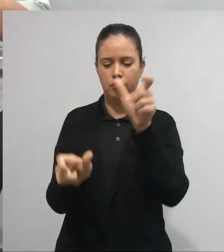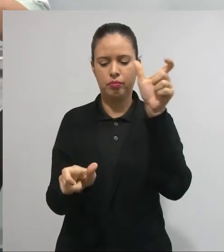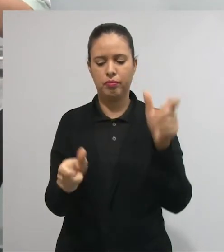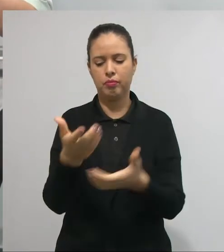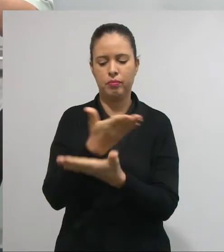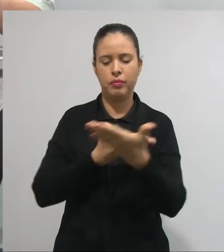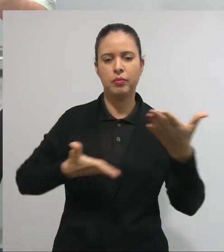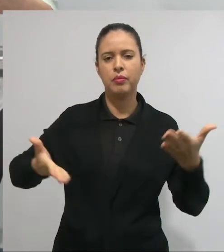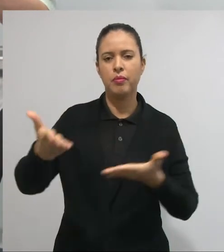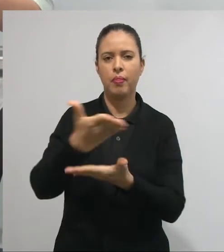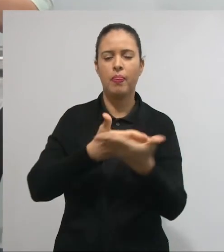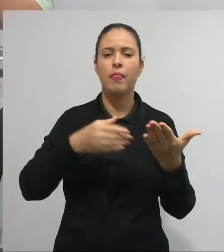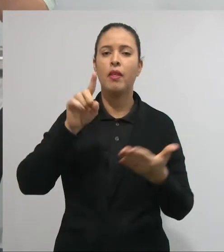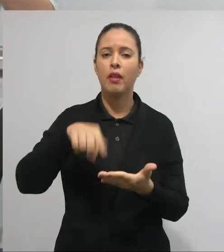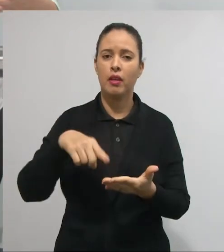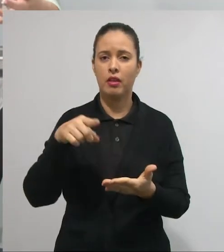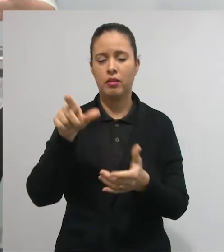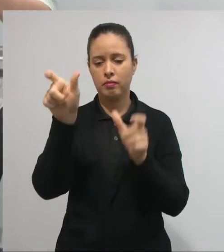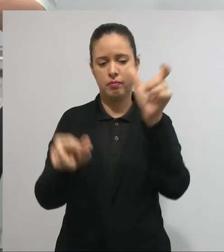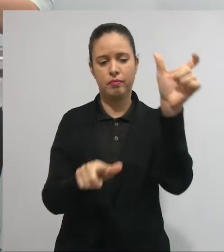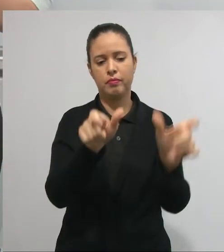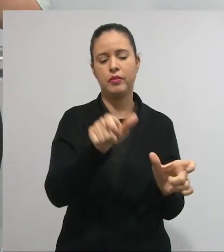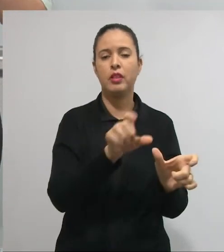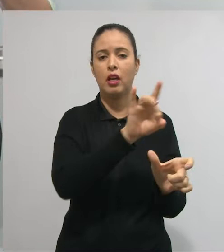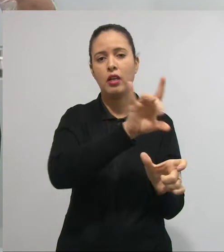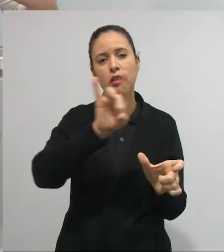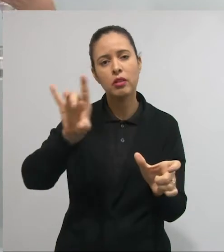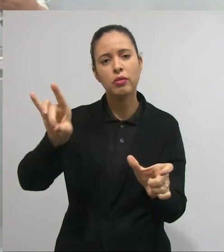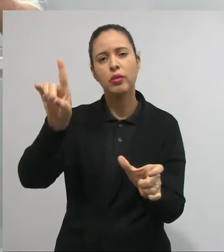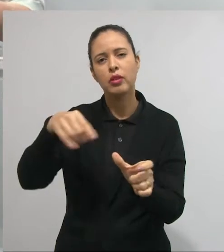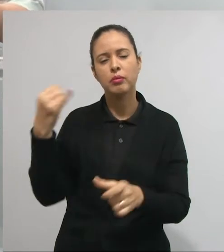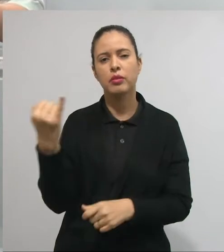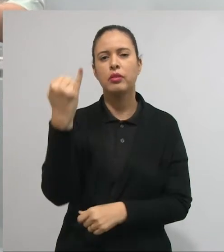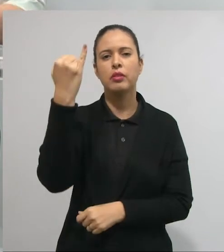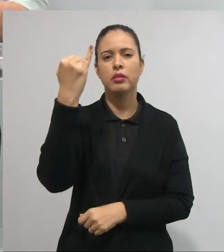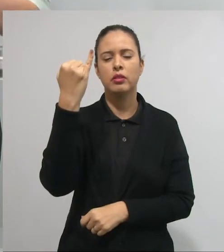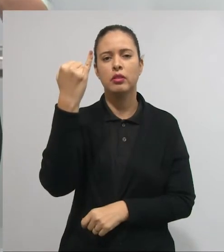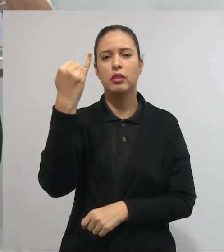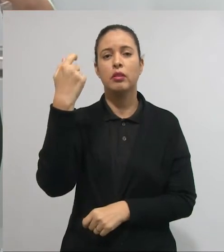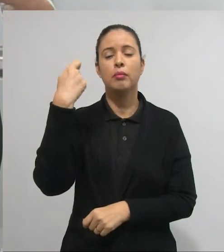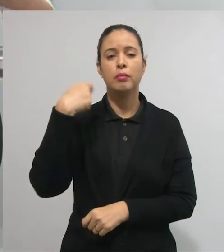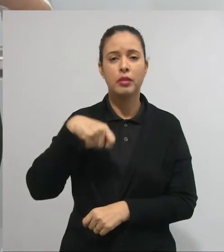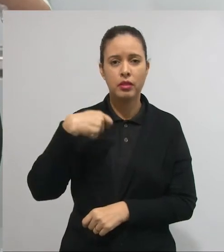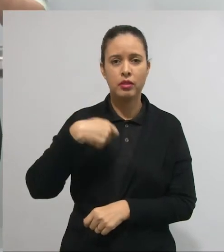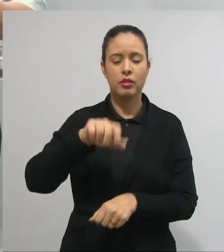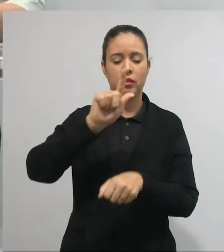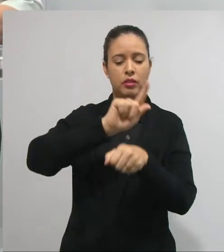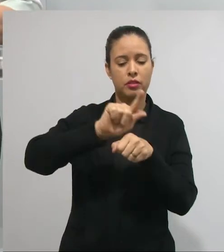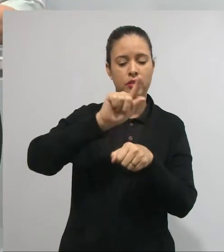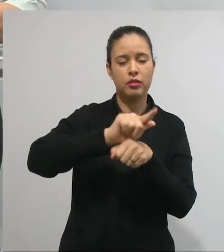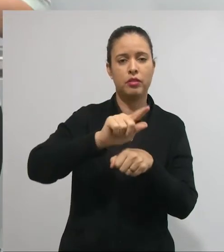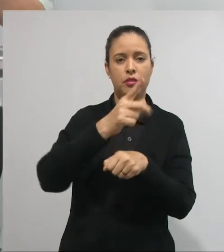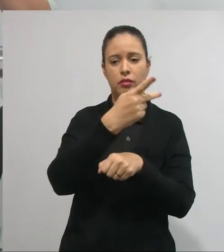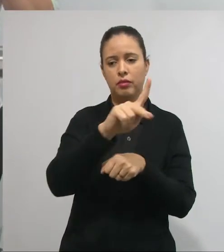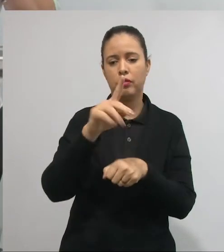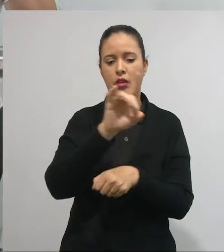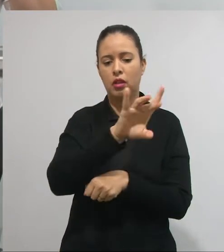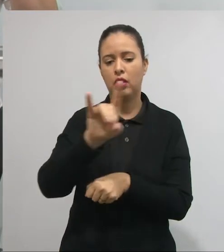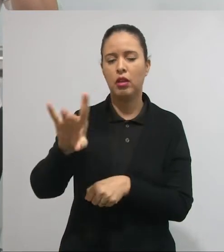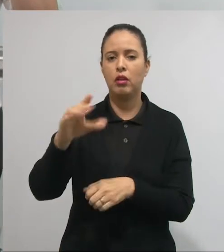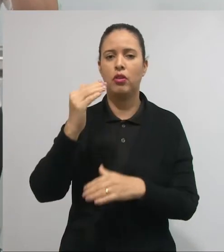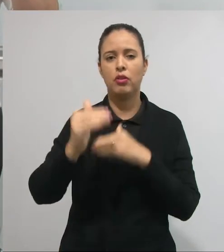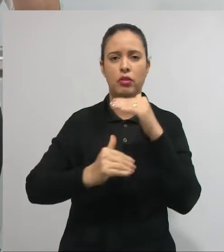tão importantes que elas merecem ter essa gestão sobre si, sobre seu desenvolvimento,